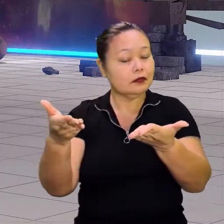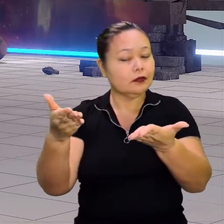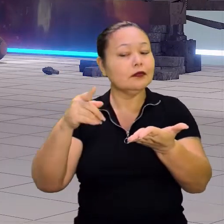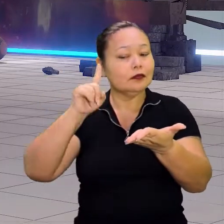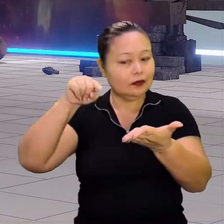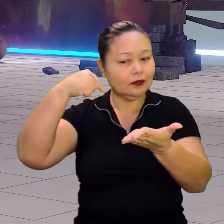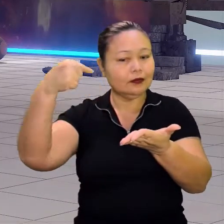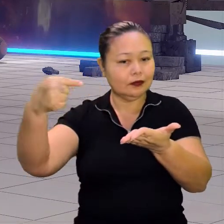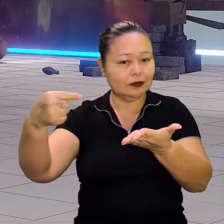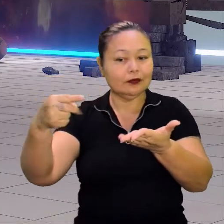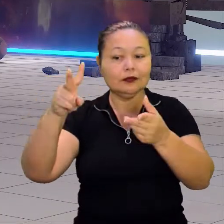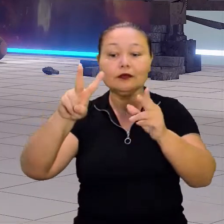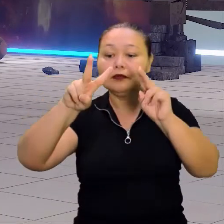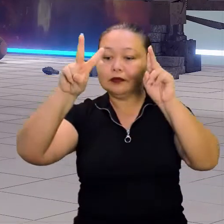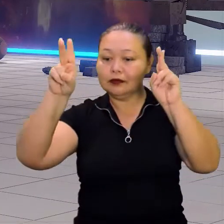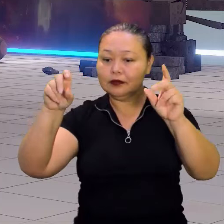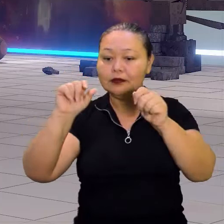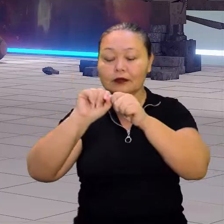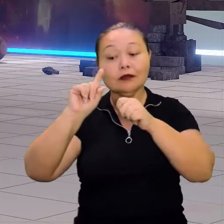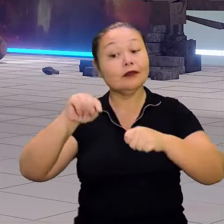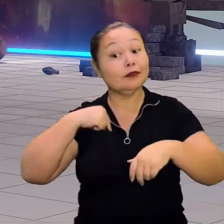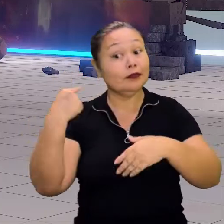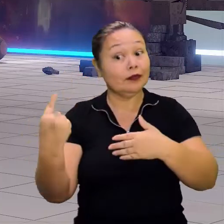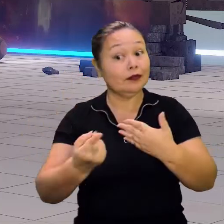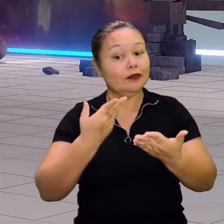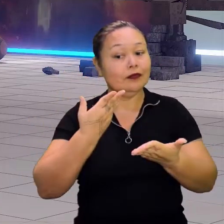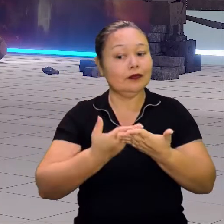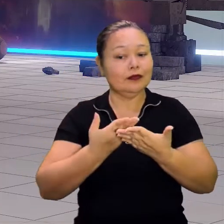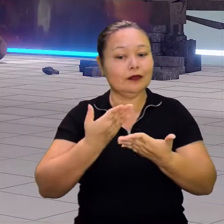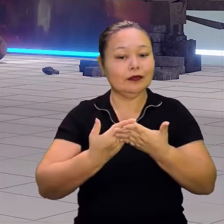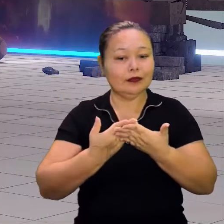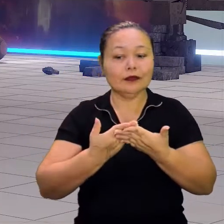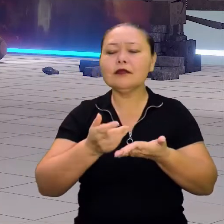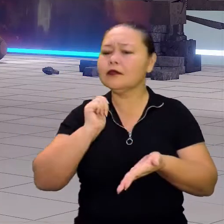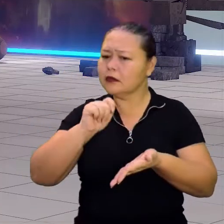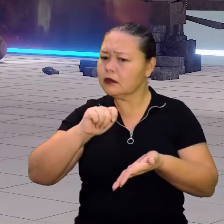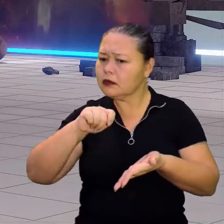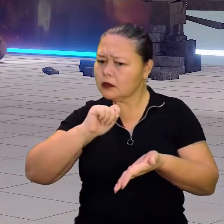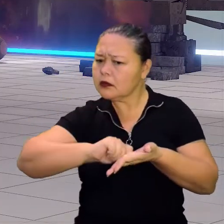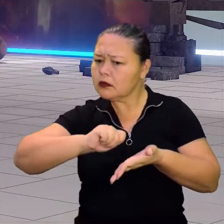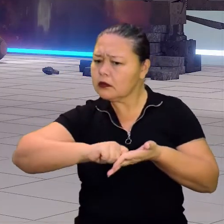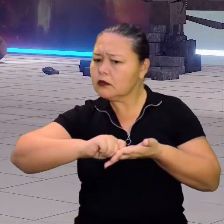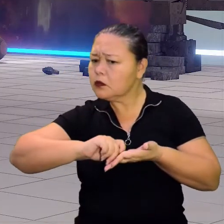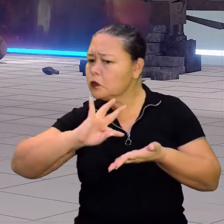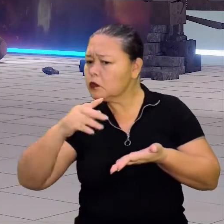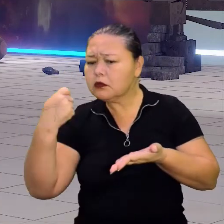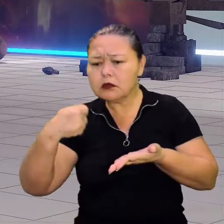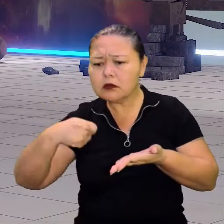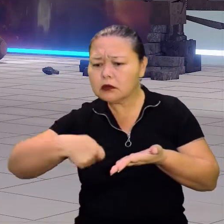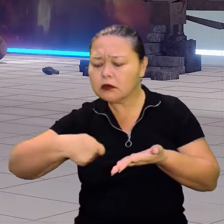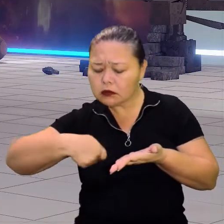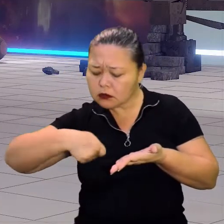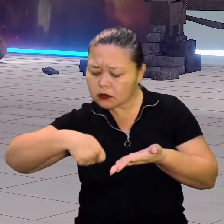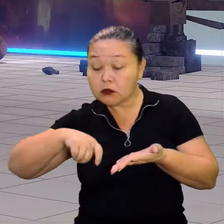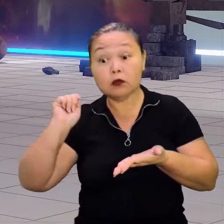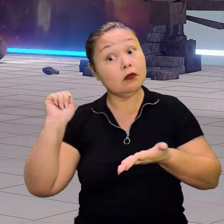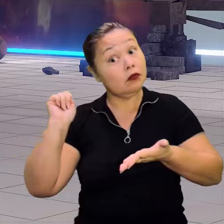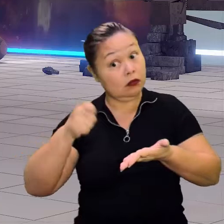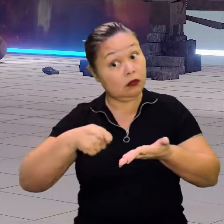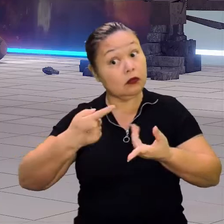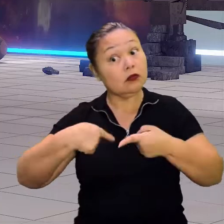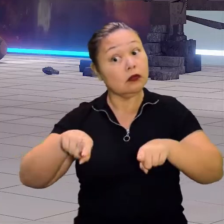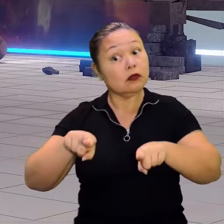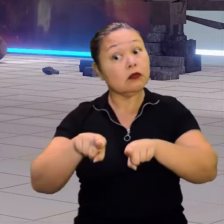pouco vocês irão colocar o título da nossa aula. Procure anotar tudo que for preciso e for possível